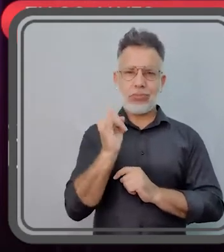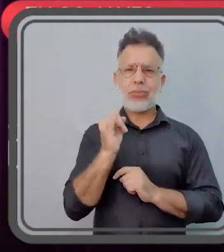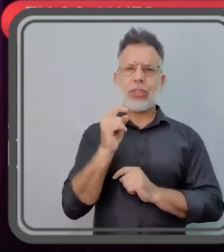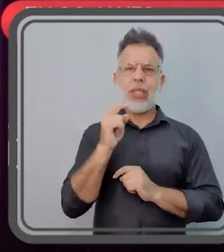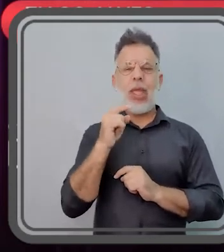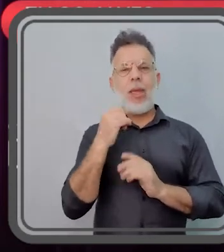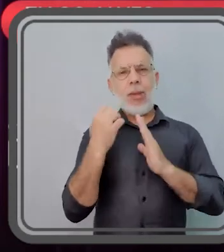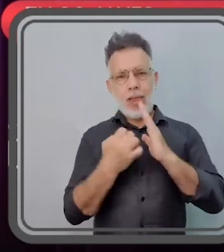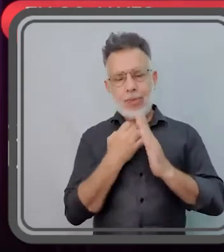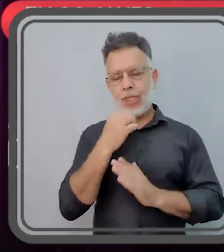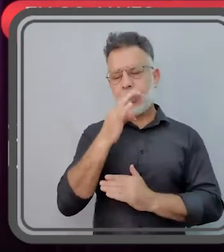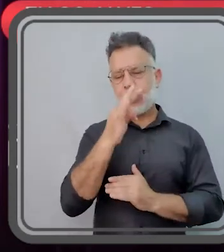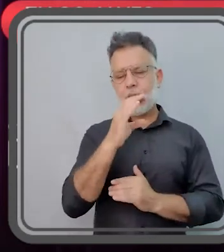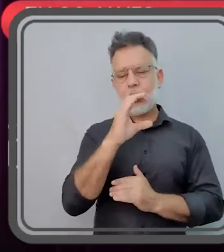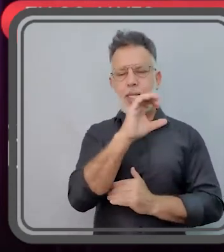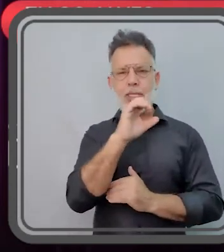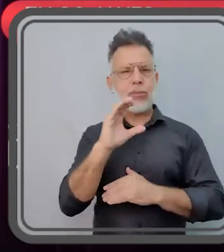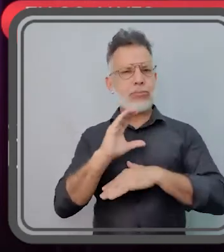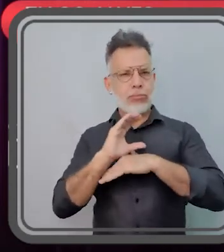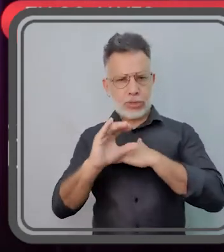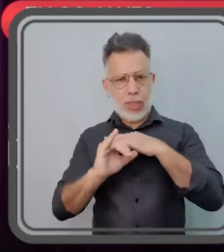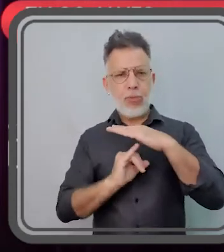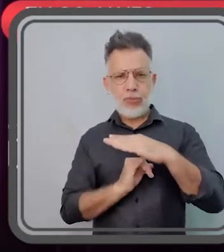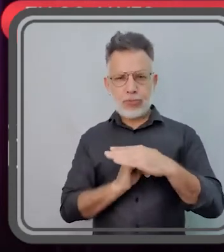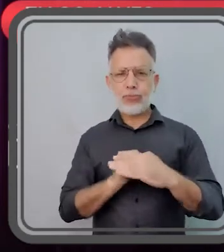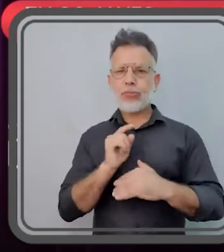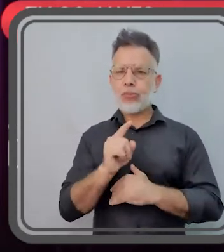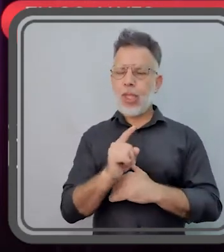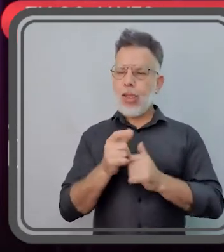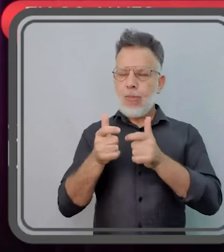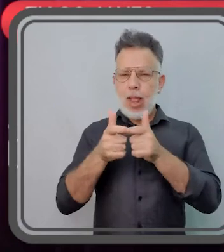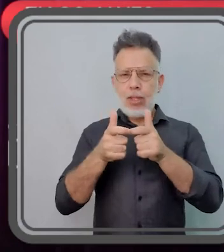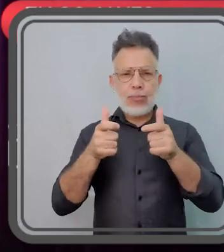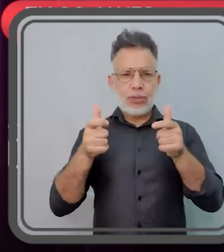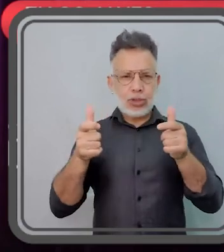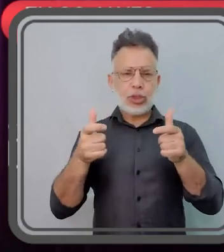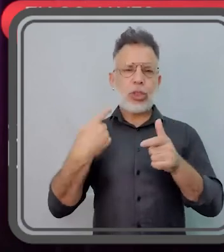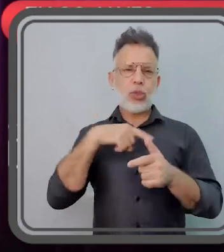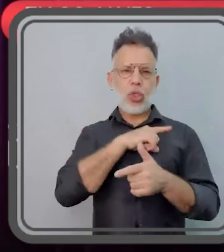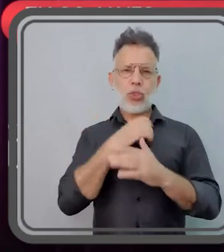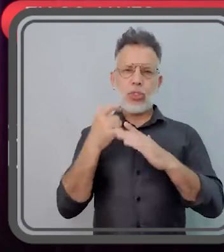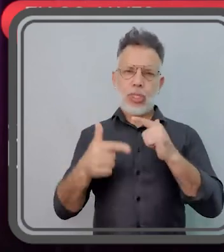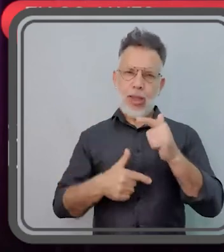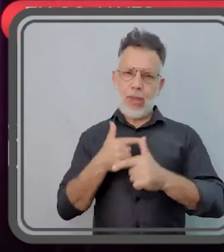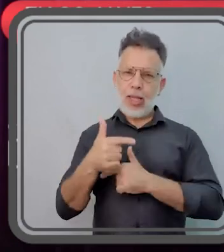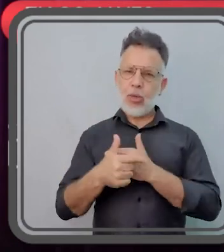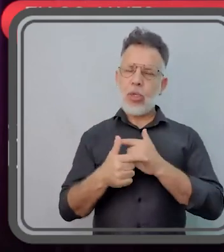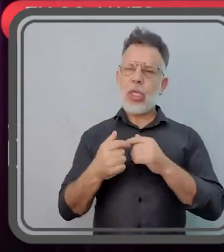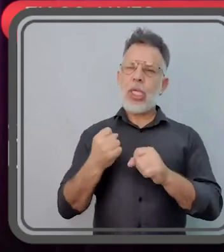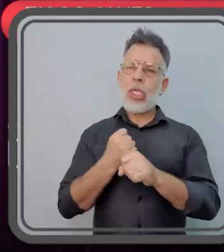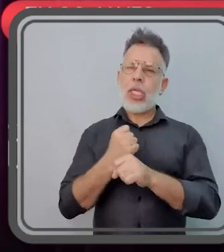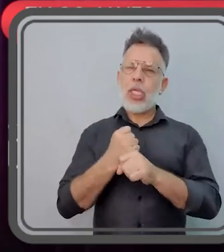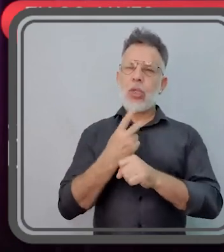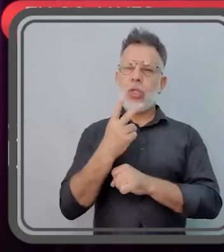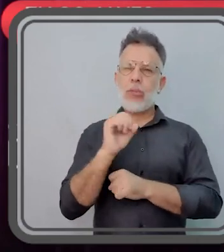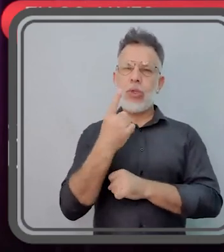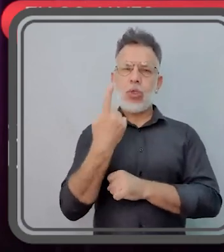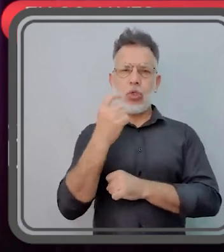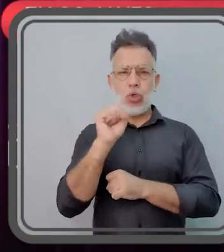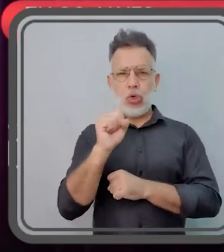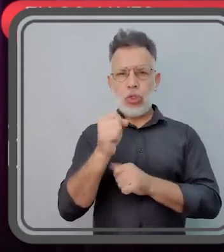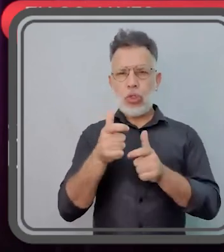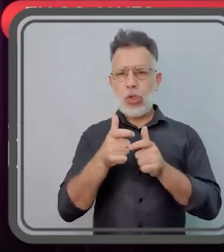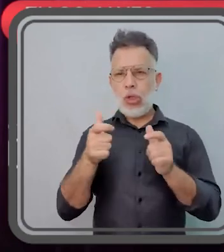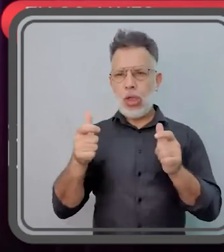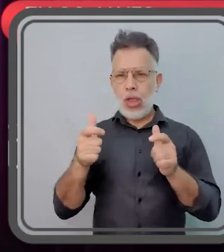e estamos investindo bastante para expandir nossas operações, Em 2018, inauguramos em